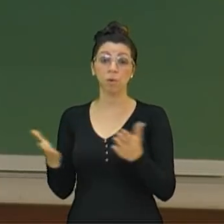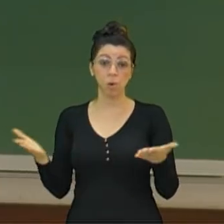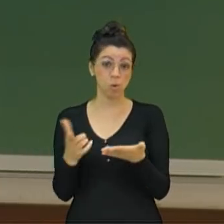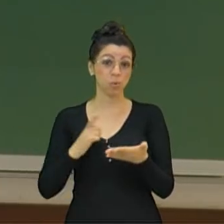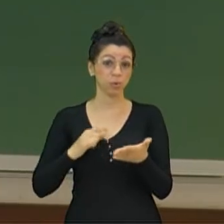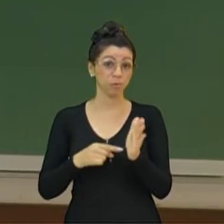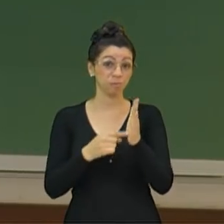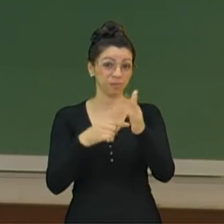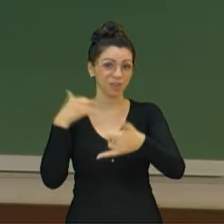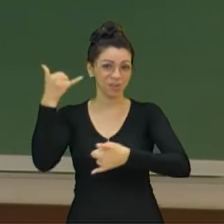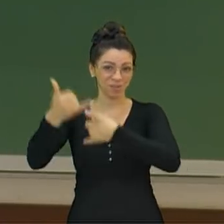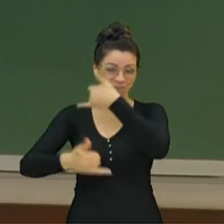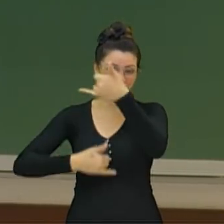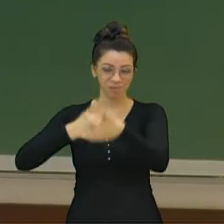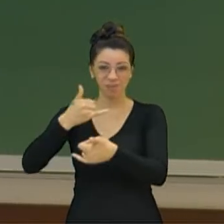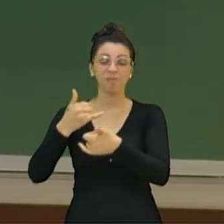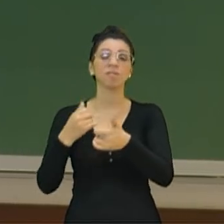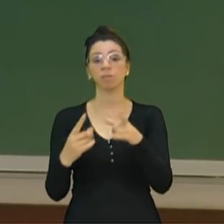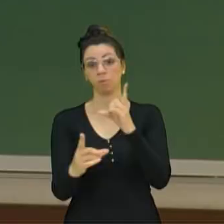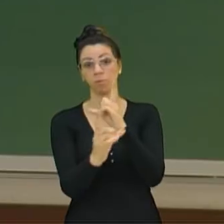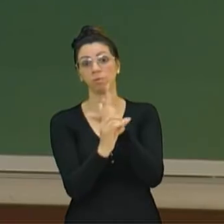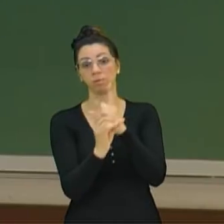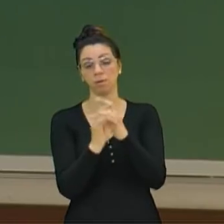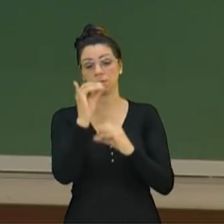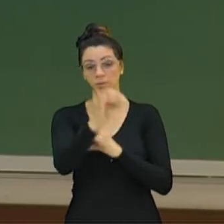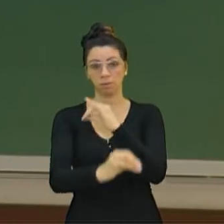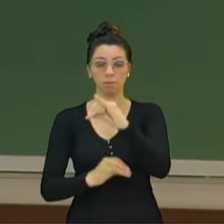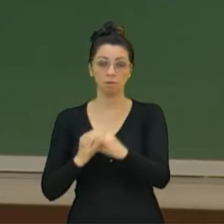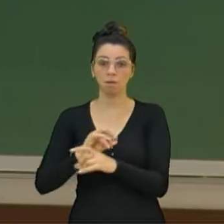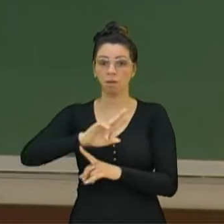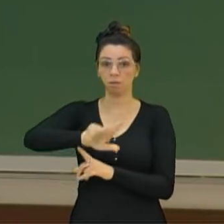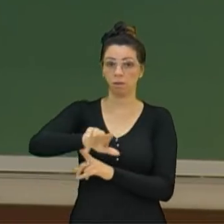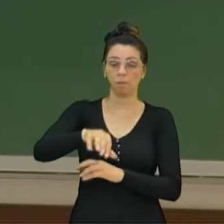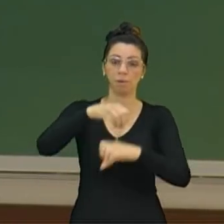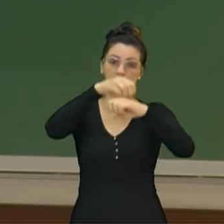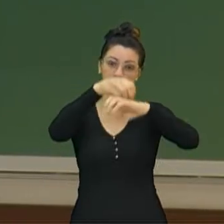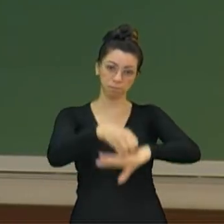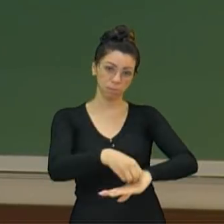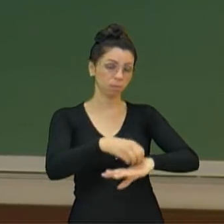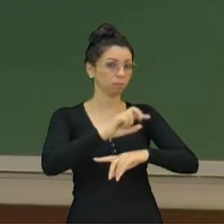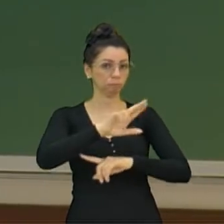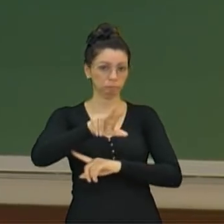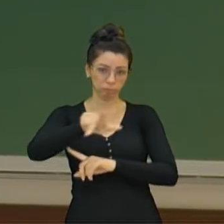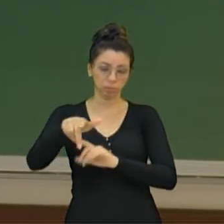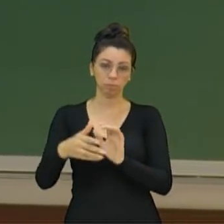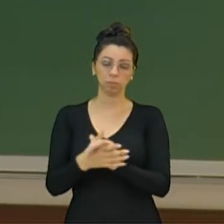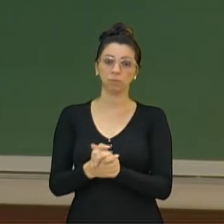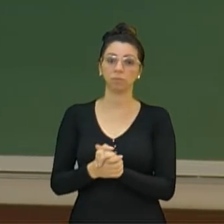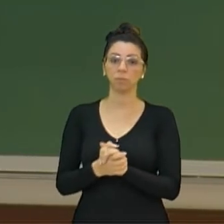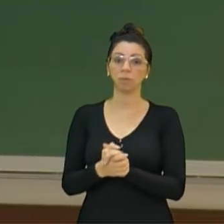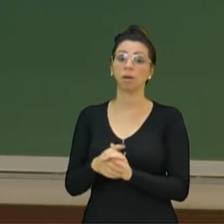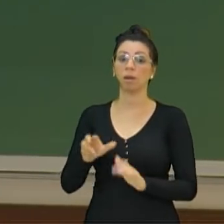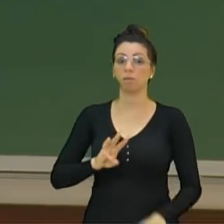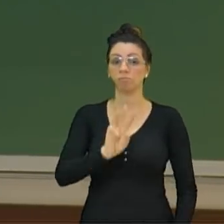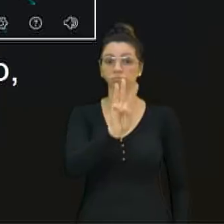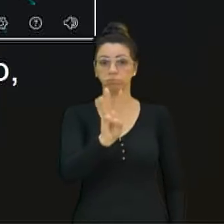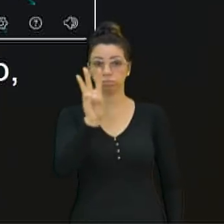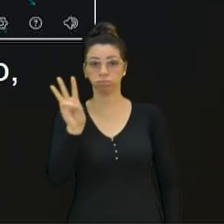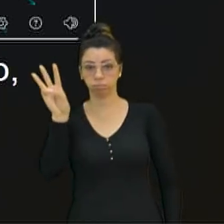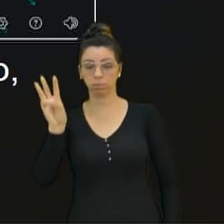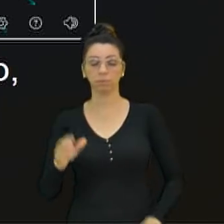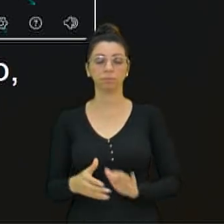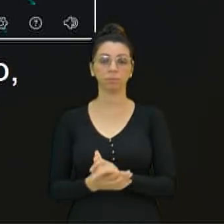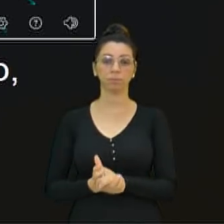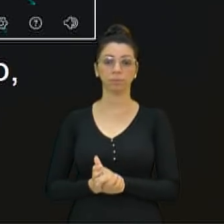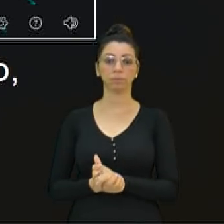jogo que você vai encontrar na internet. Ele não é de aplicativo, né? Você não baixa ele no seu celular, é um site. Então